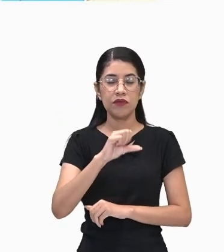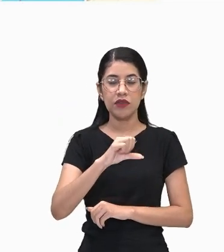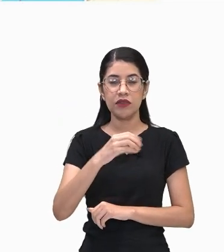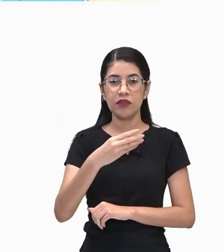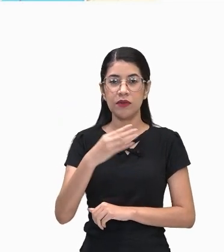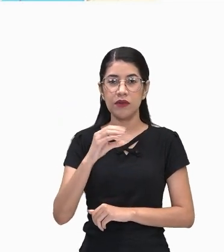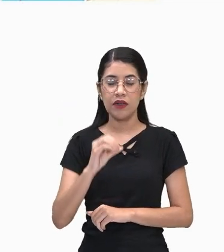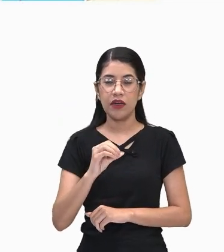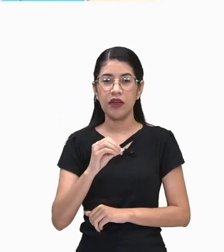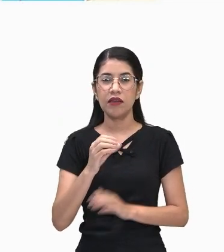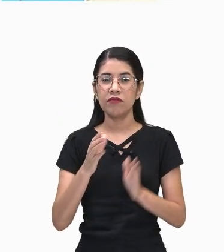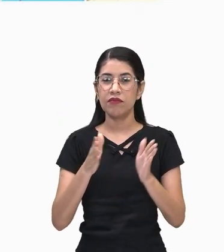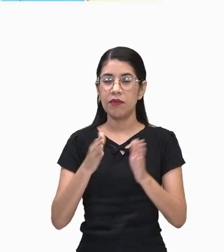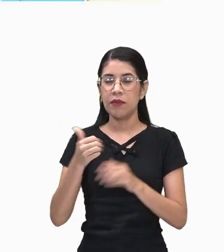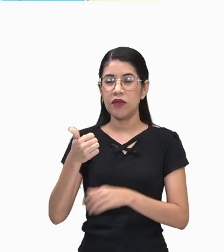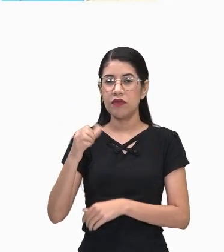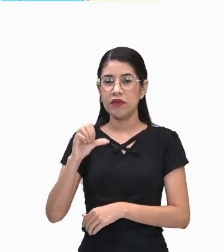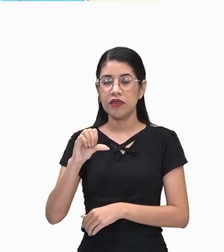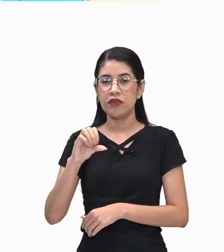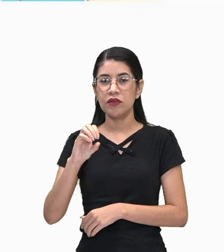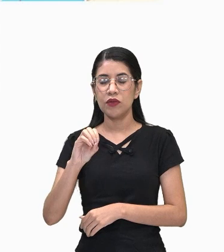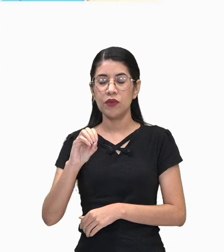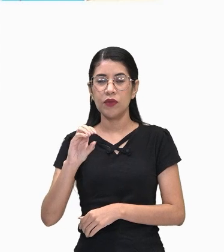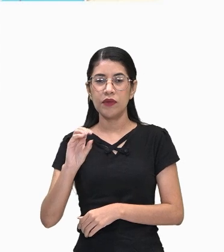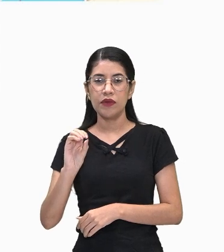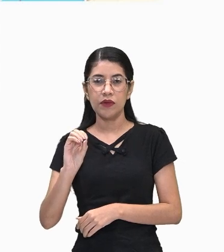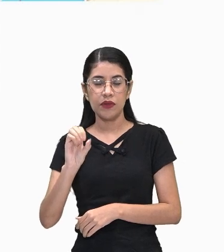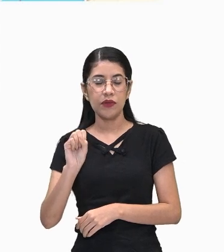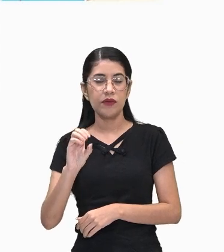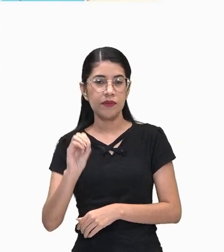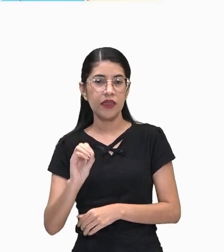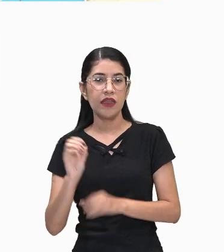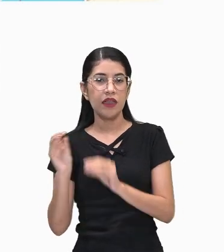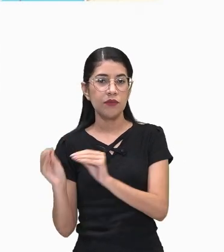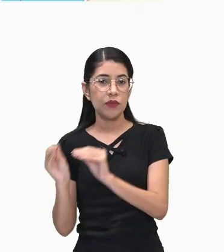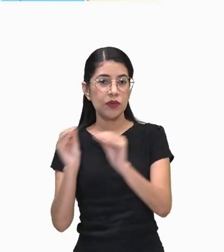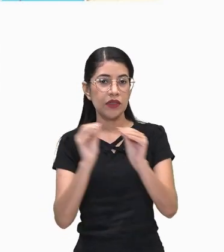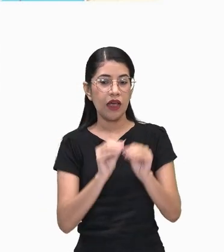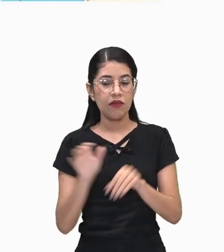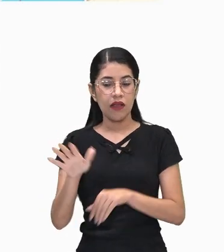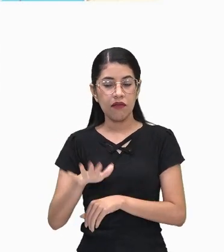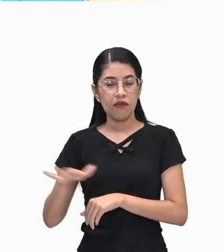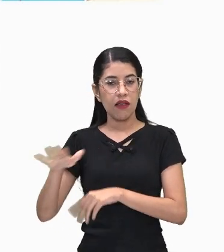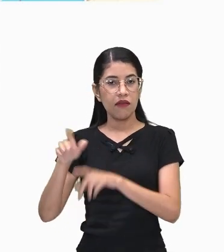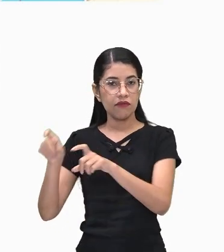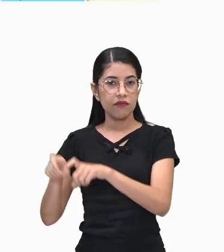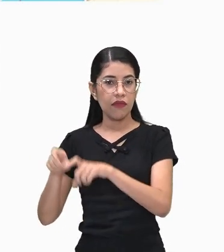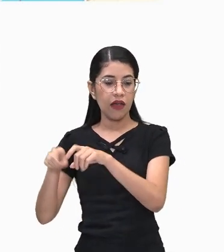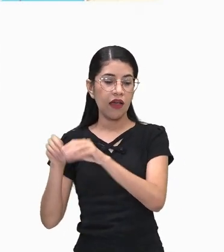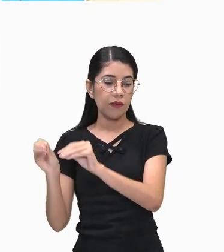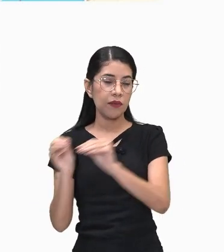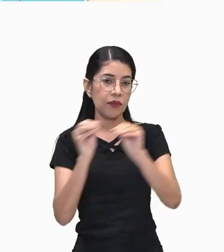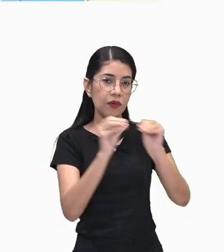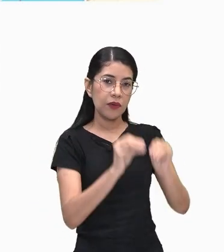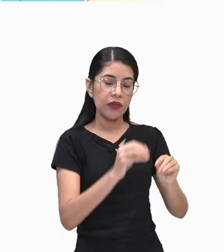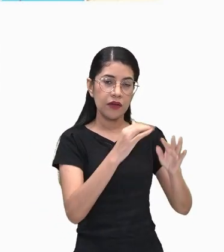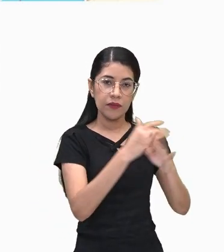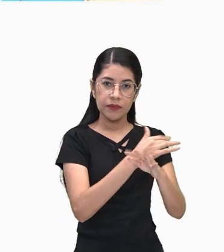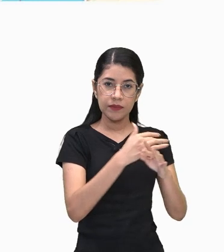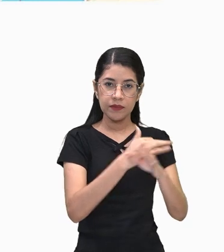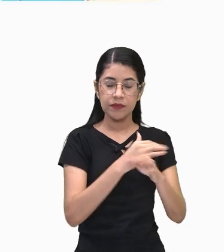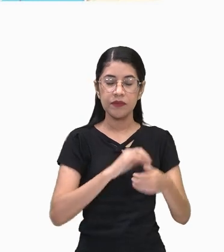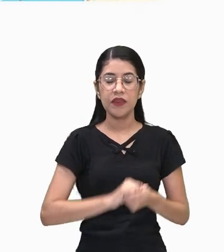1980, essas pessoas migraram do campo para as áreas urbanas. Então, o Estatuto da Cidade aí, ele